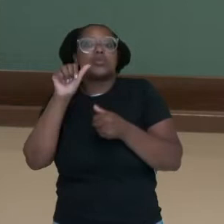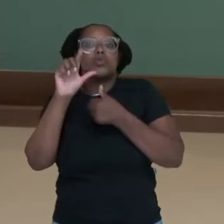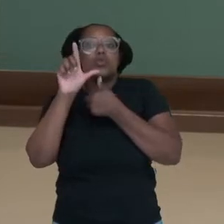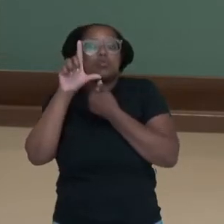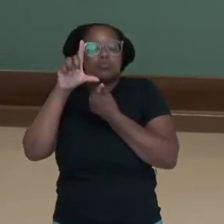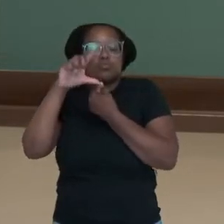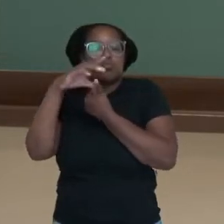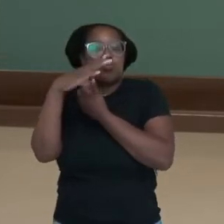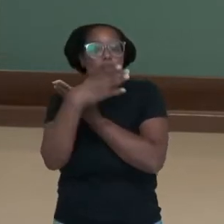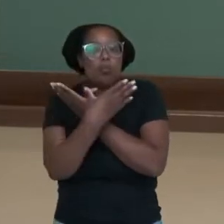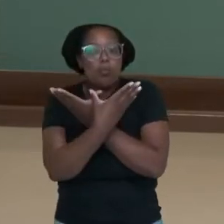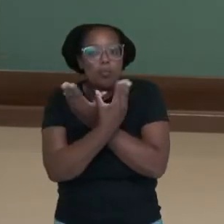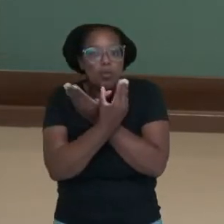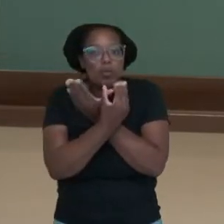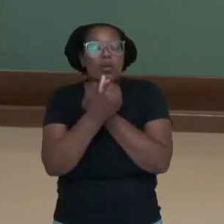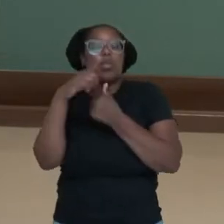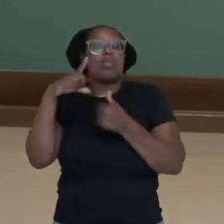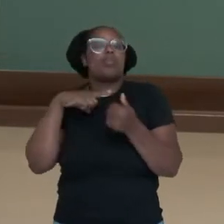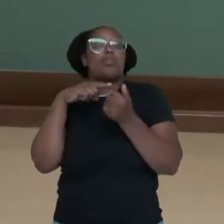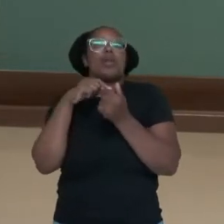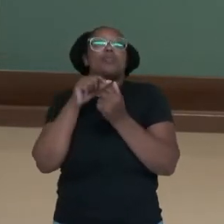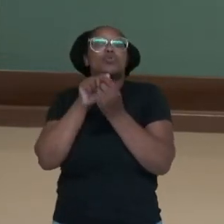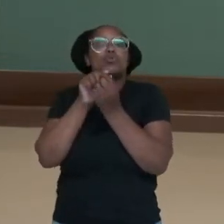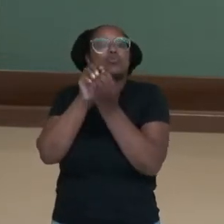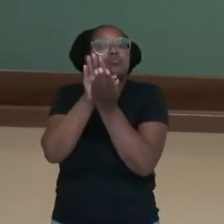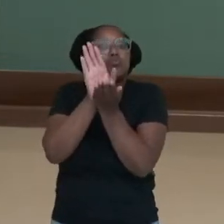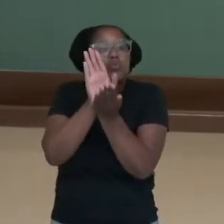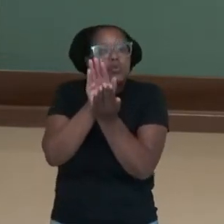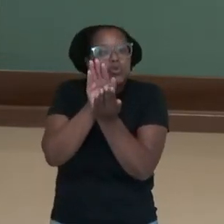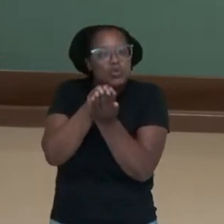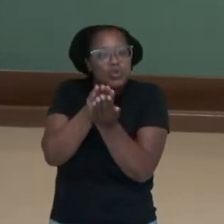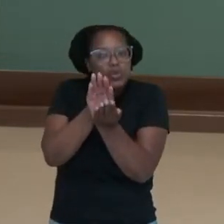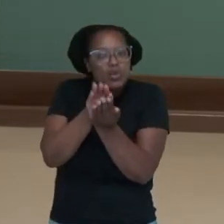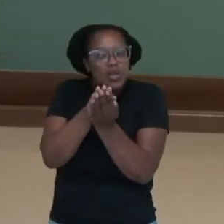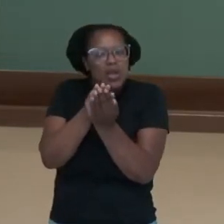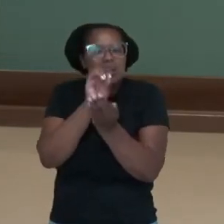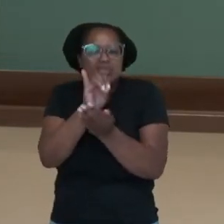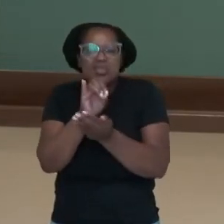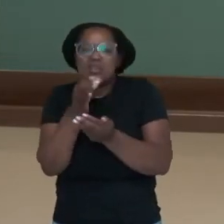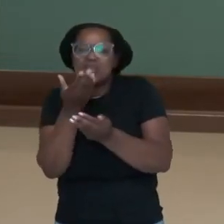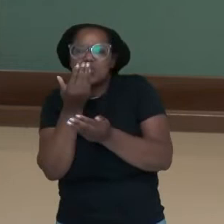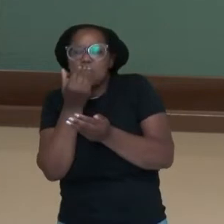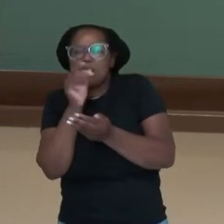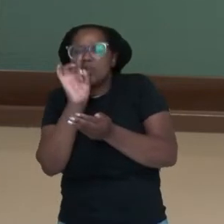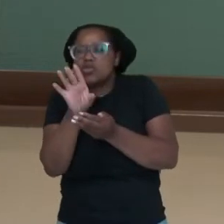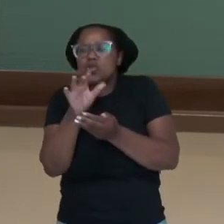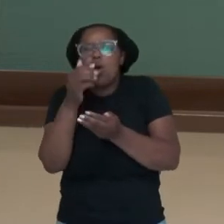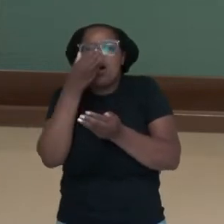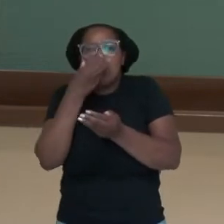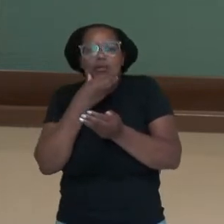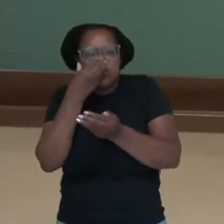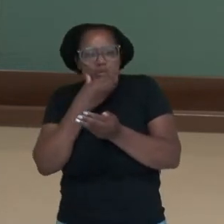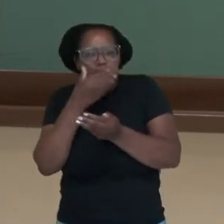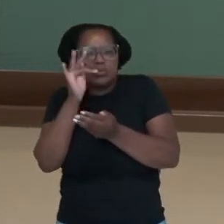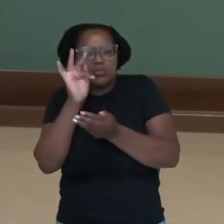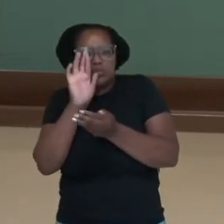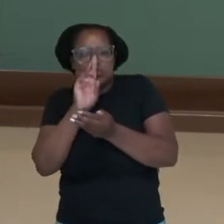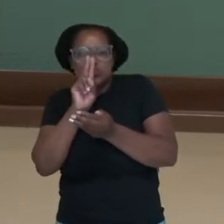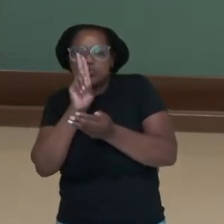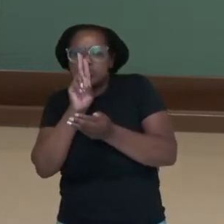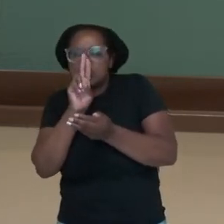tucano. Se esses animais se alimentam, por exemplo, de frutinhas, de sementes